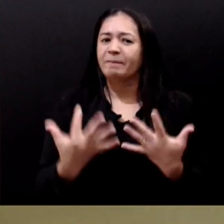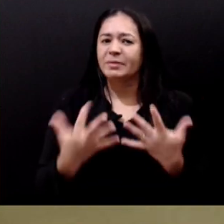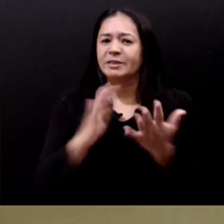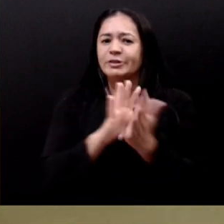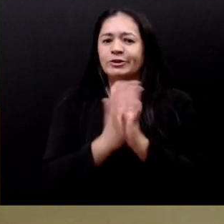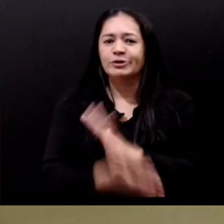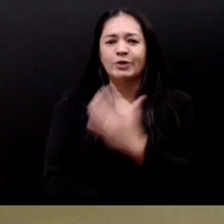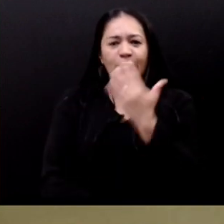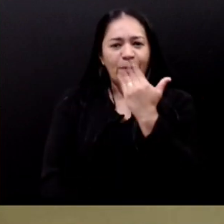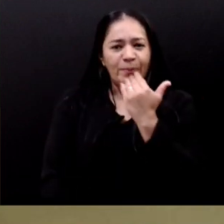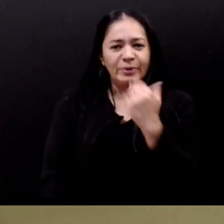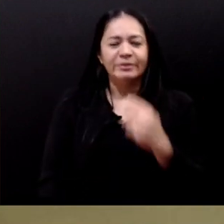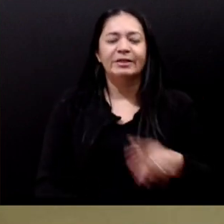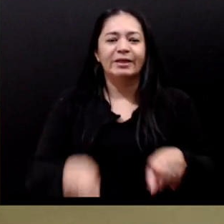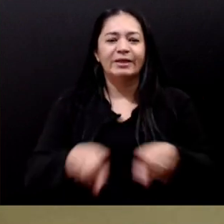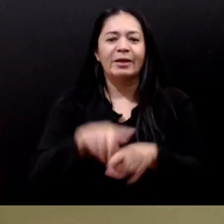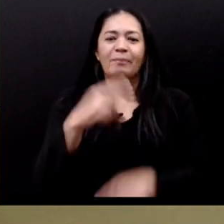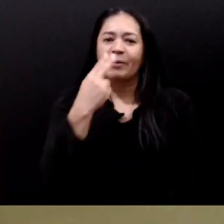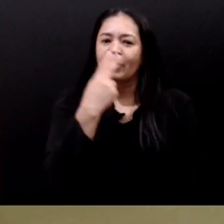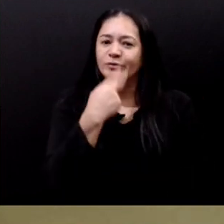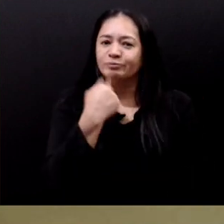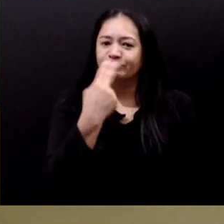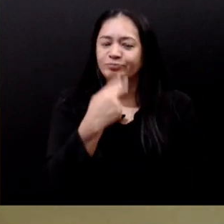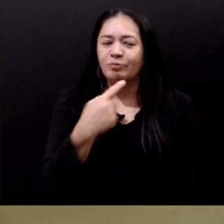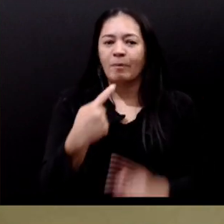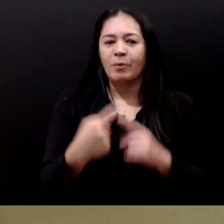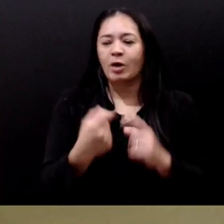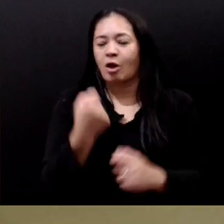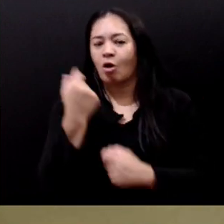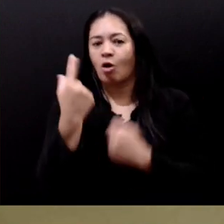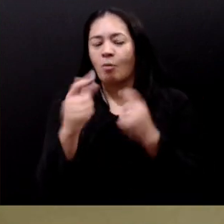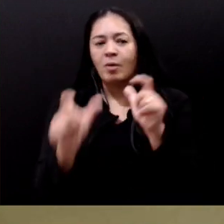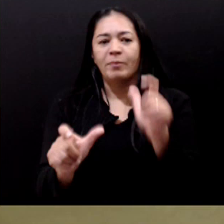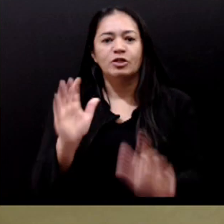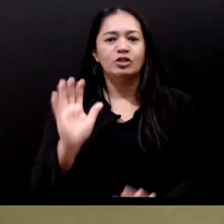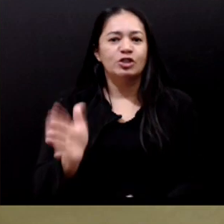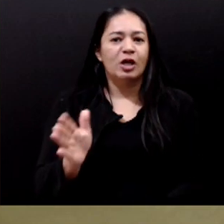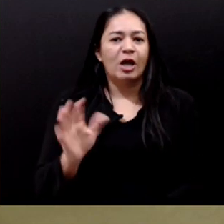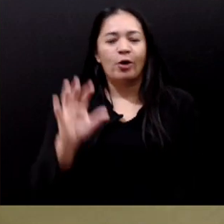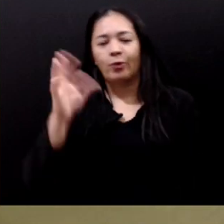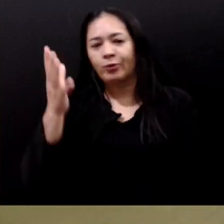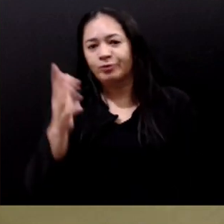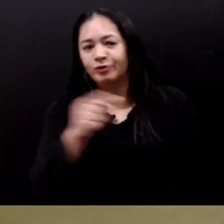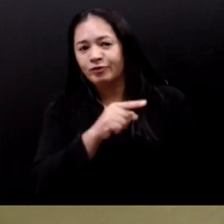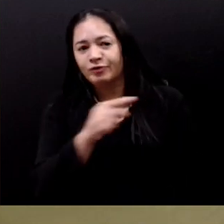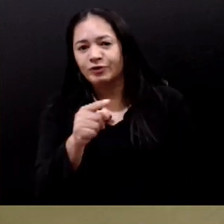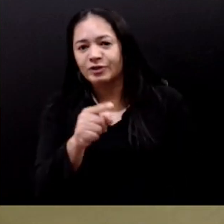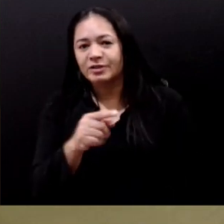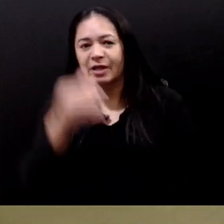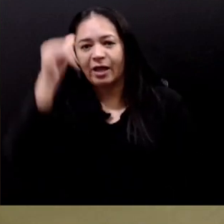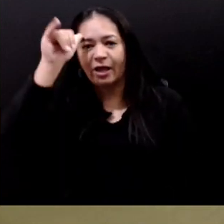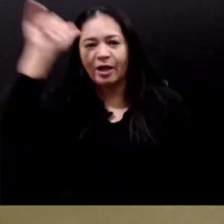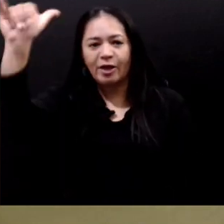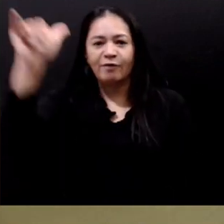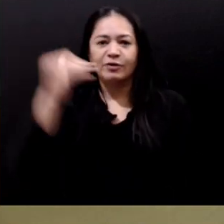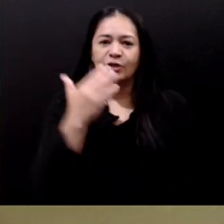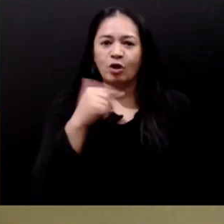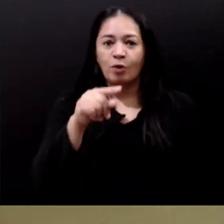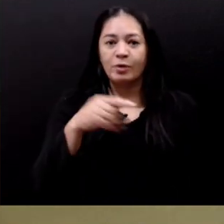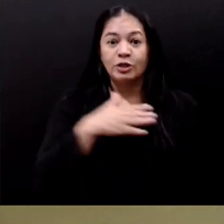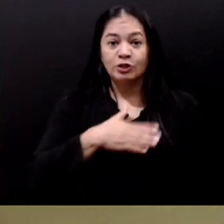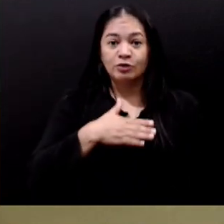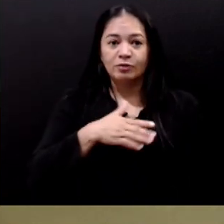nutricional, que muita gente vem passando por isso. Você acaba deixando de comer algo que você gosta por conta de